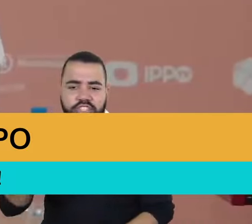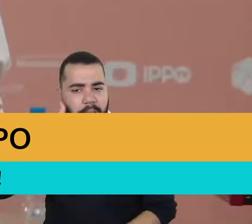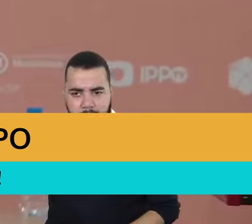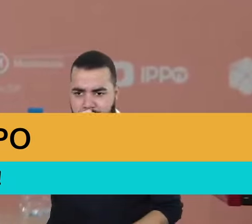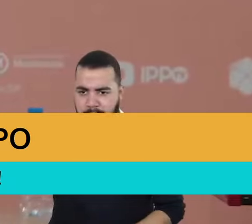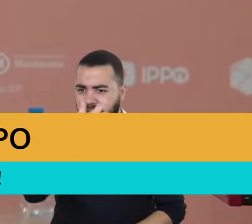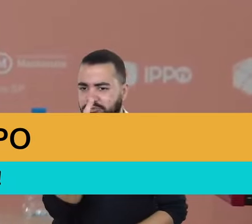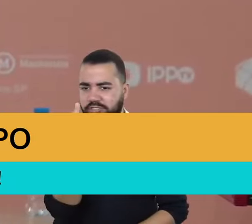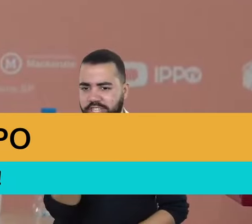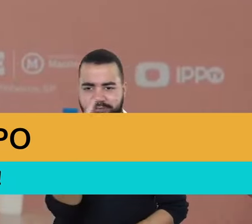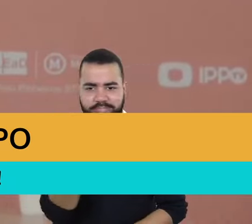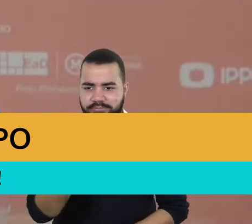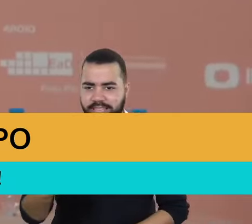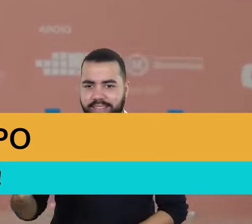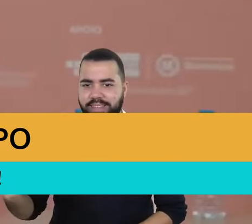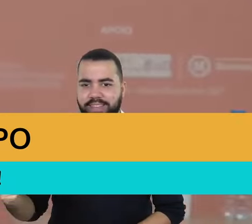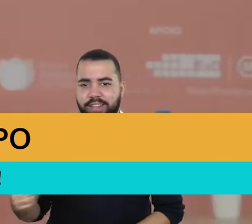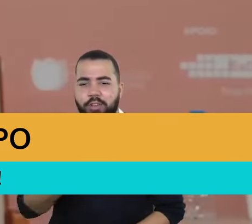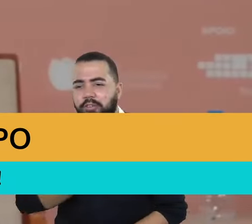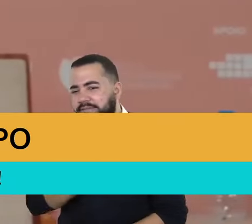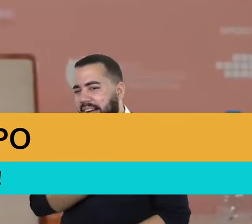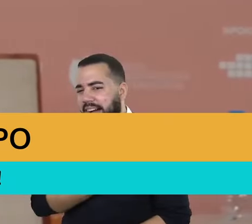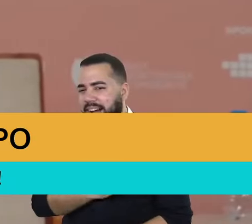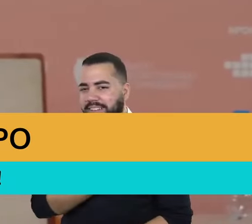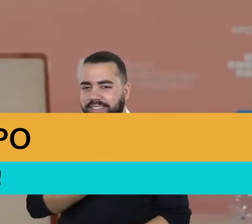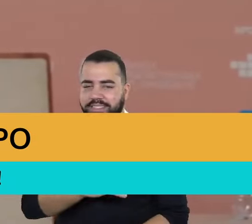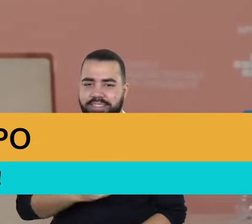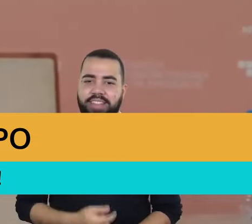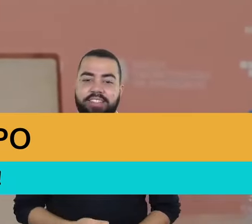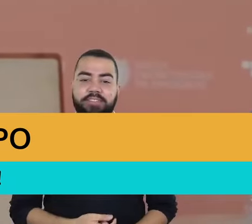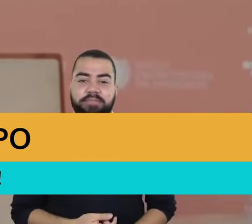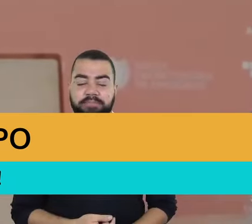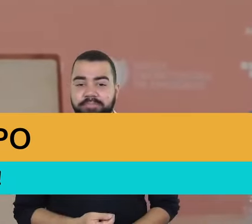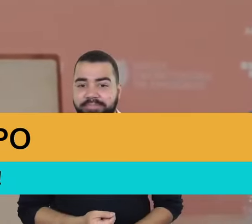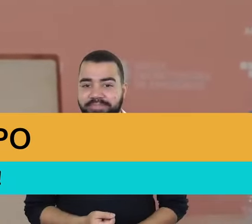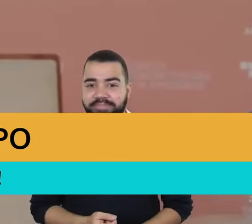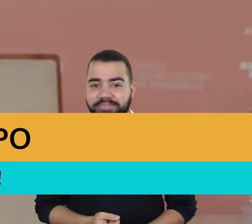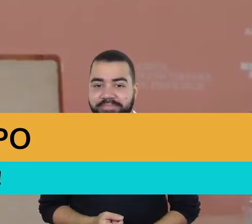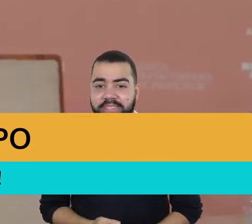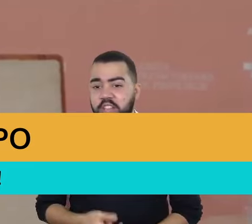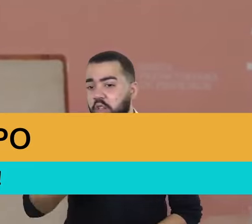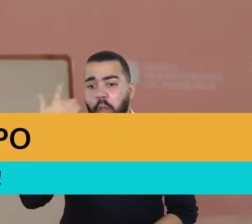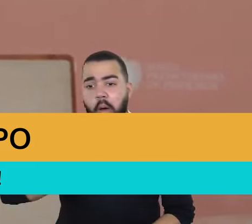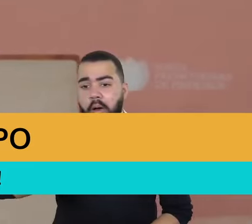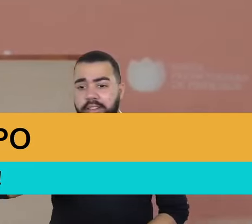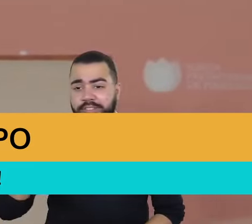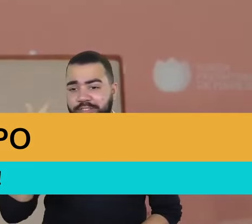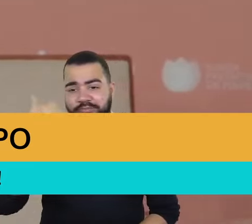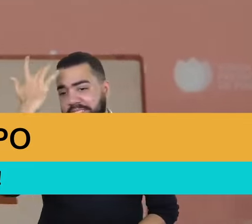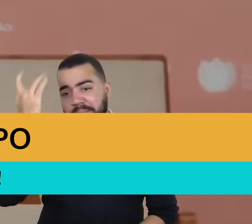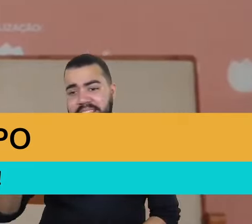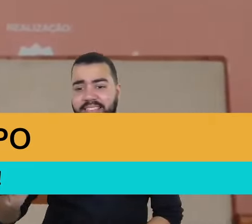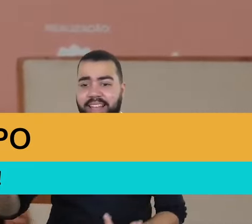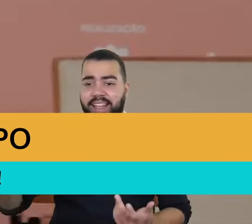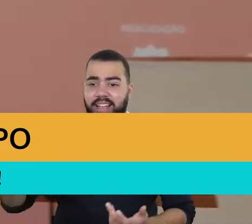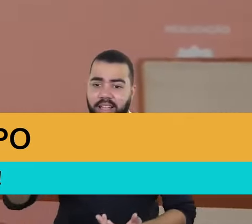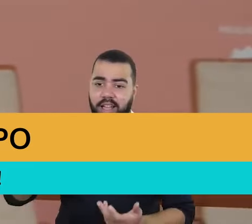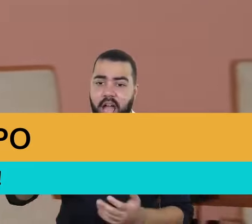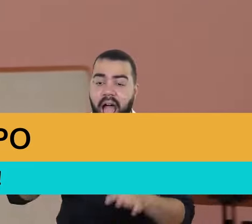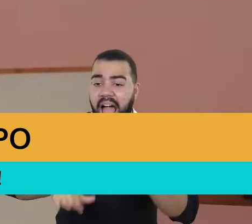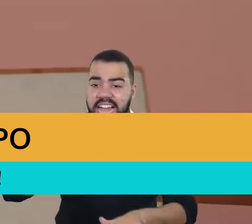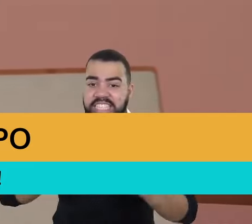dinheiro. Tadinha, bichinha. Primeiro porque a gente não sabia o que tinha, entendeu? A gente não sabia, a gente levava, minha mãe